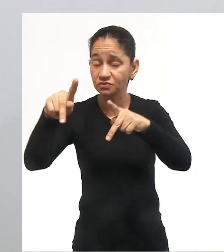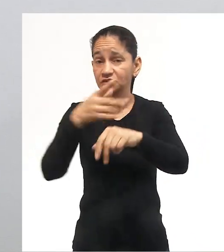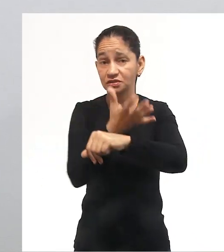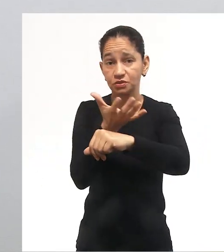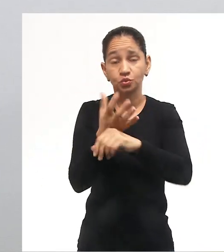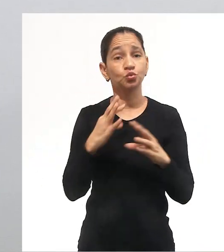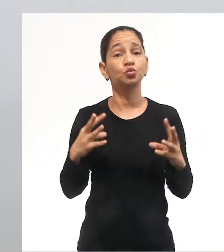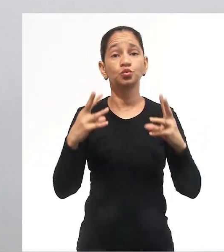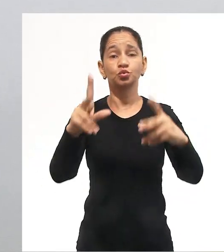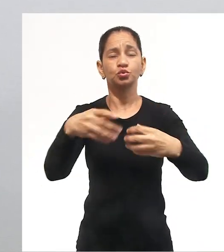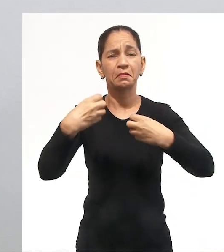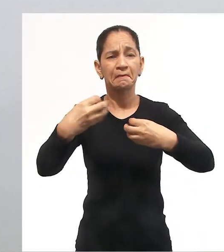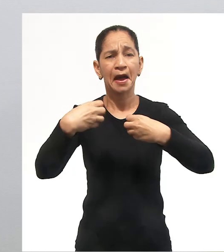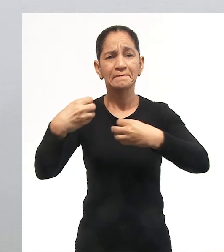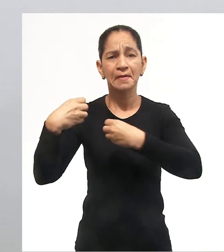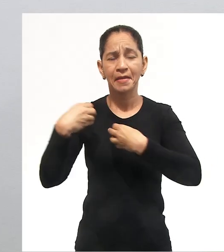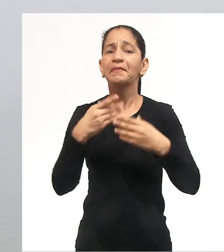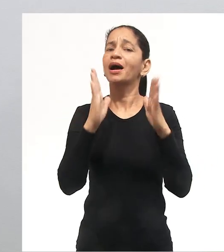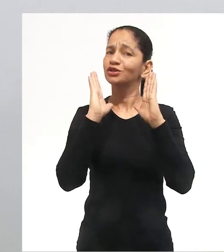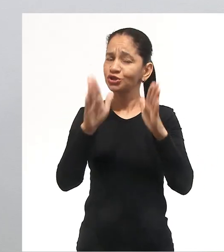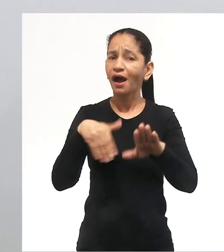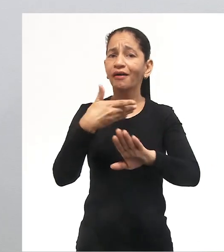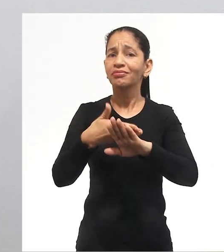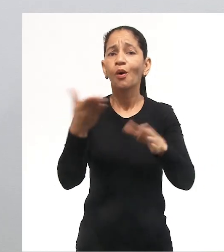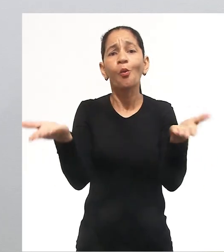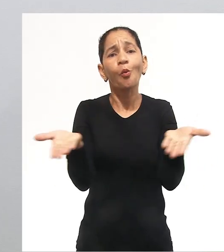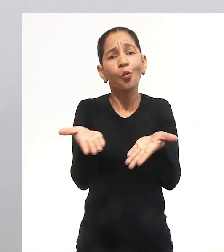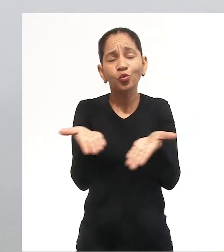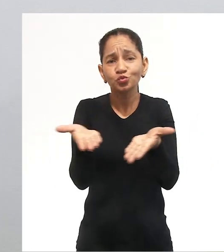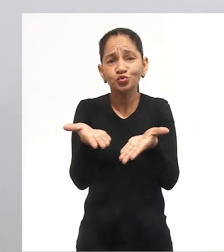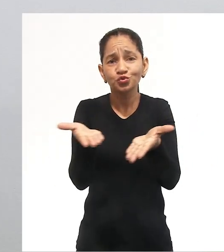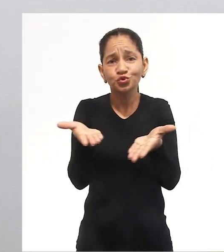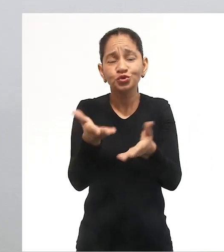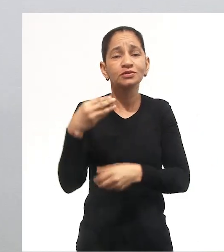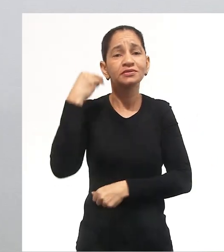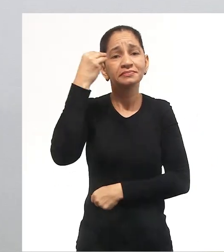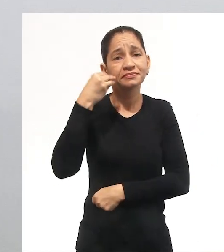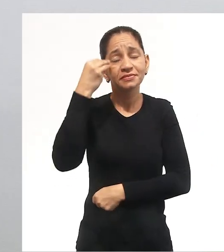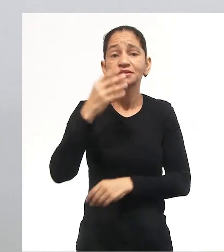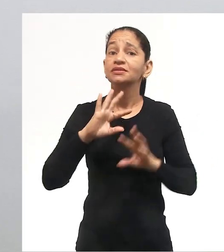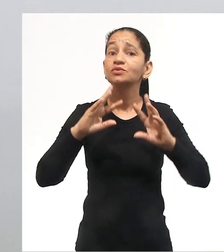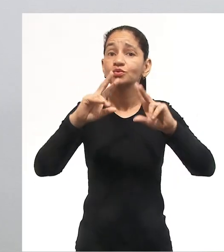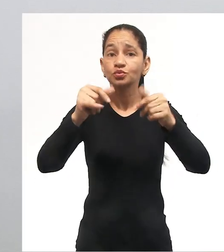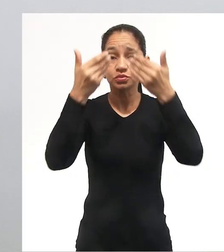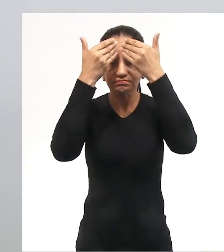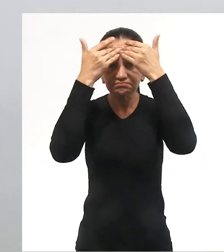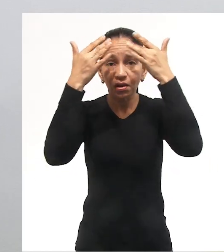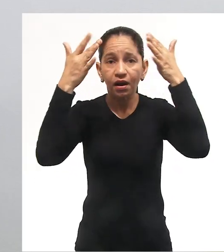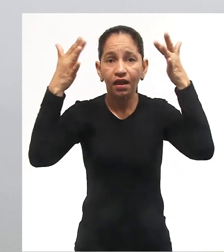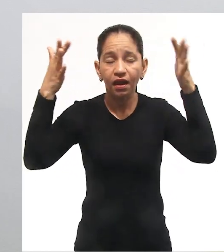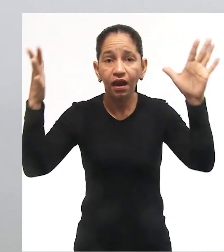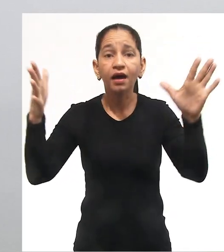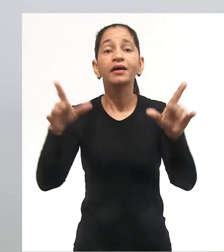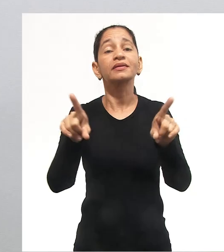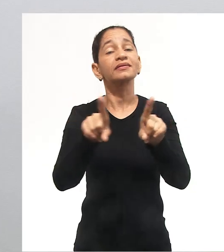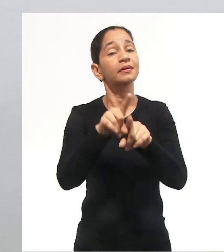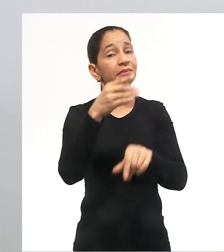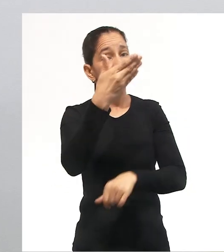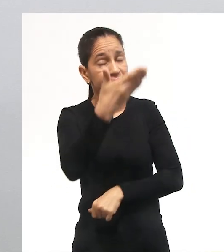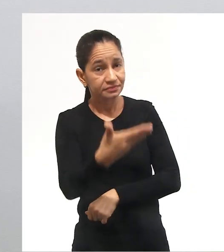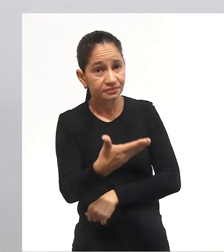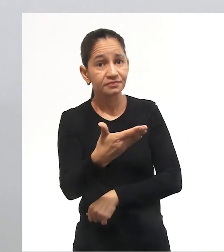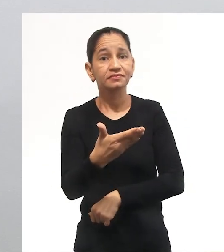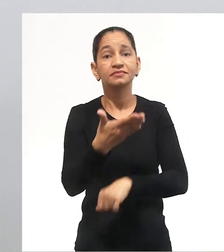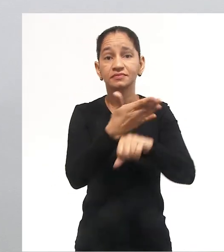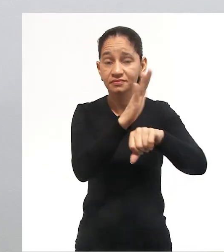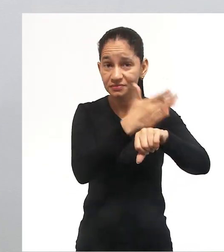do curso, né, das disciplinas. E aí a gente, como resultado dessas práticas integradoras, que, como bem mencionado pela